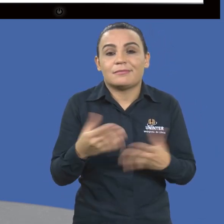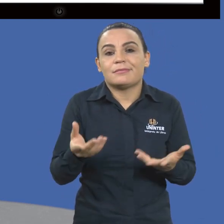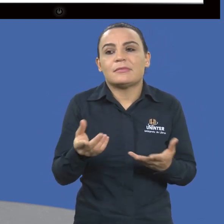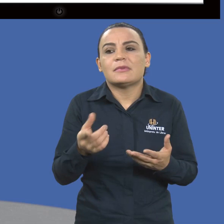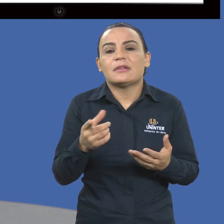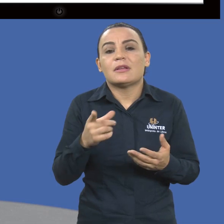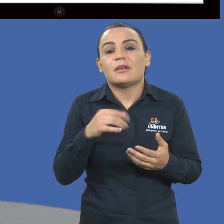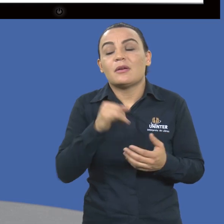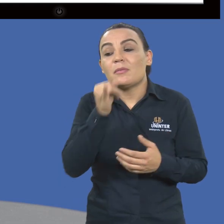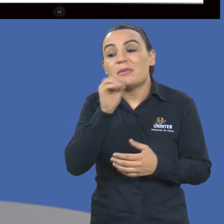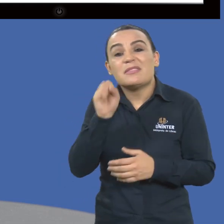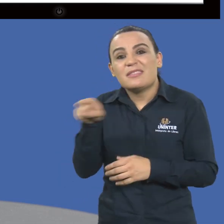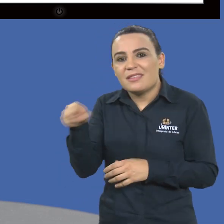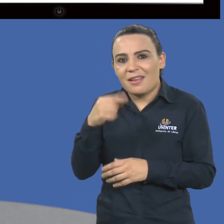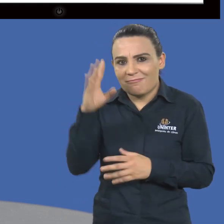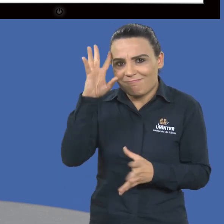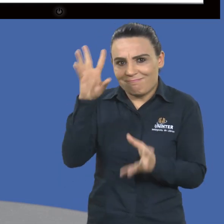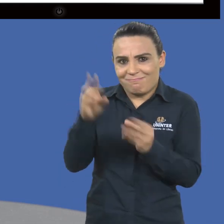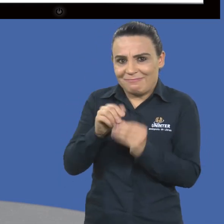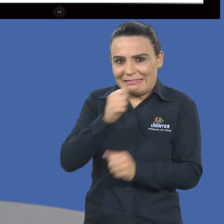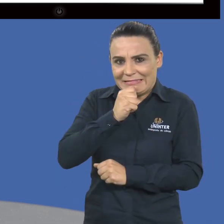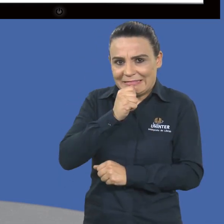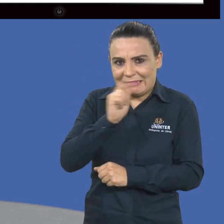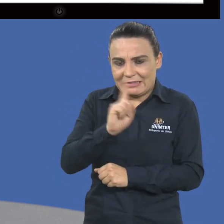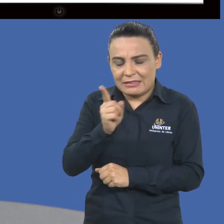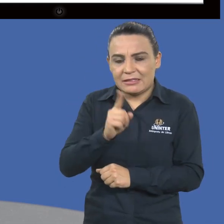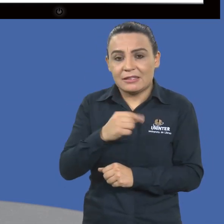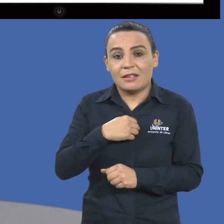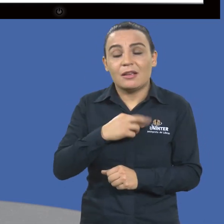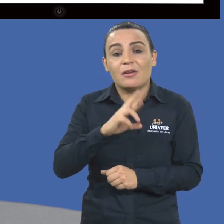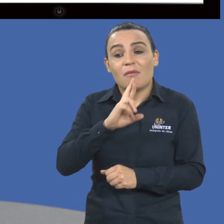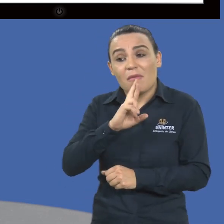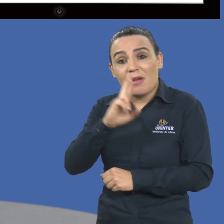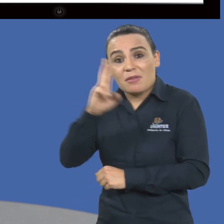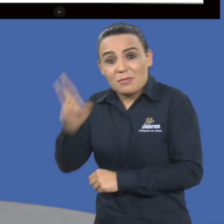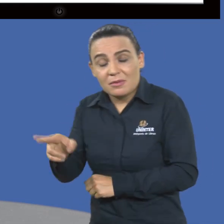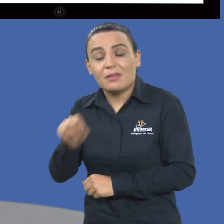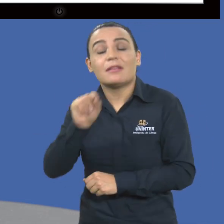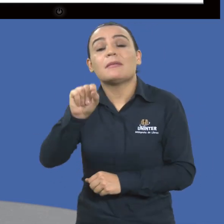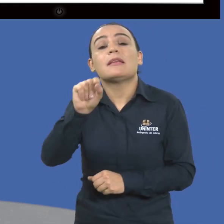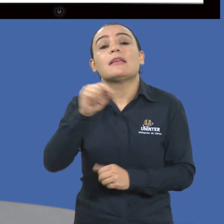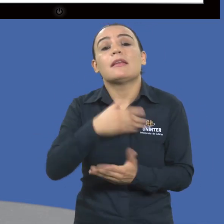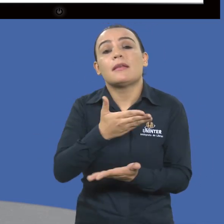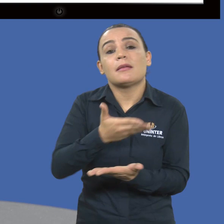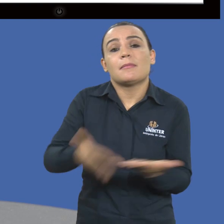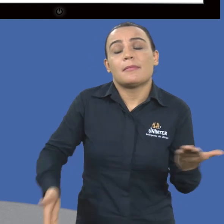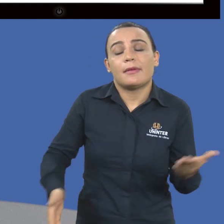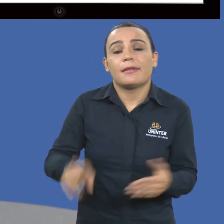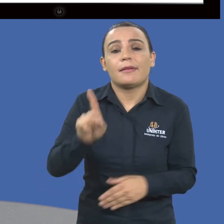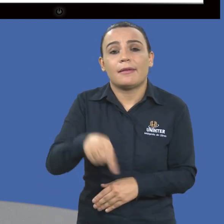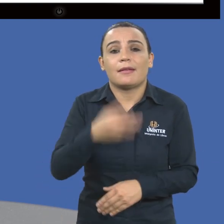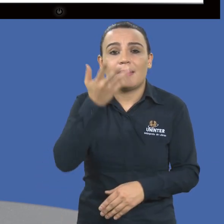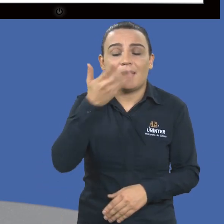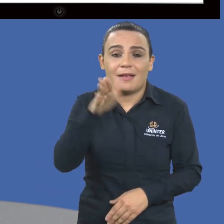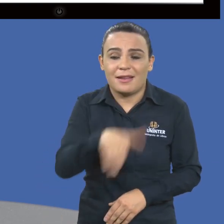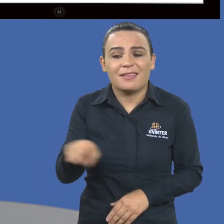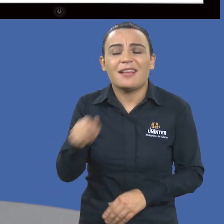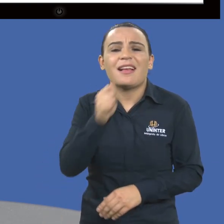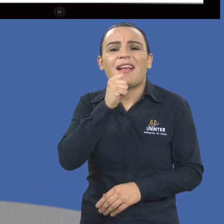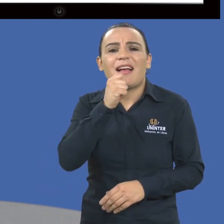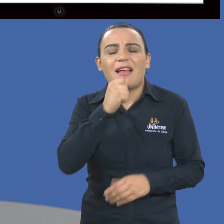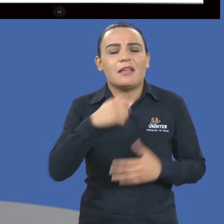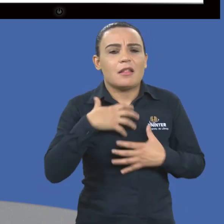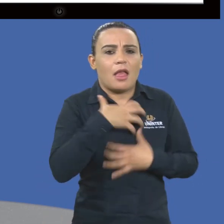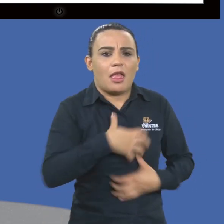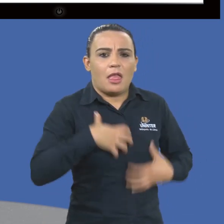de responder o que podemos fazer por ele, quem vai sair perdendo é a criança. Se